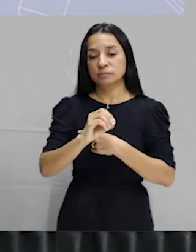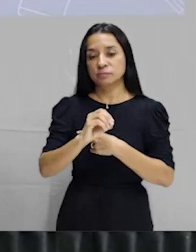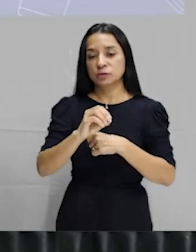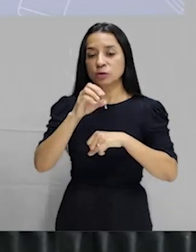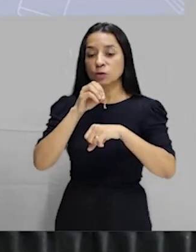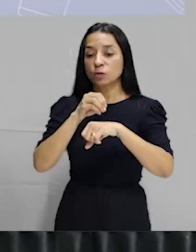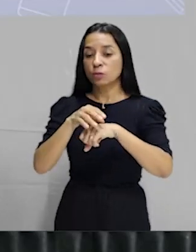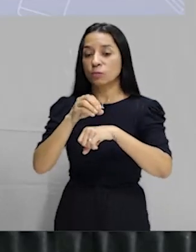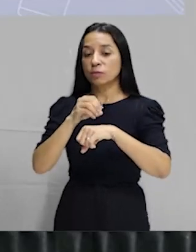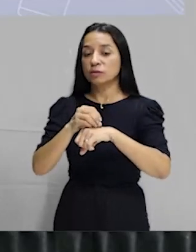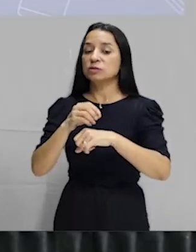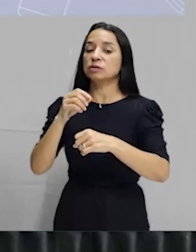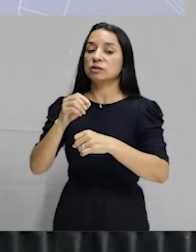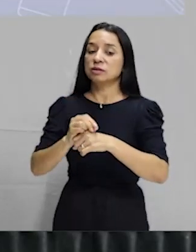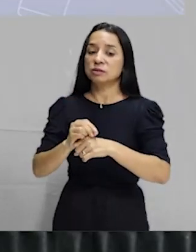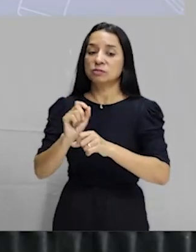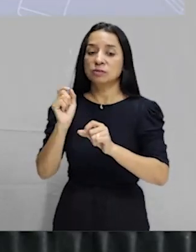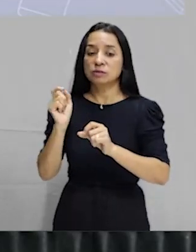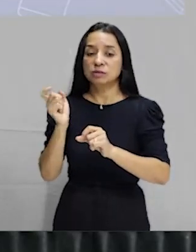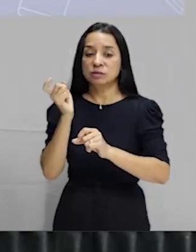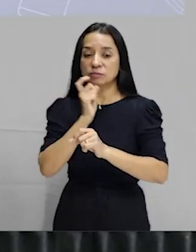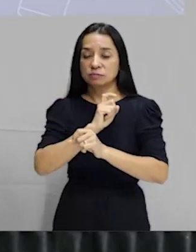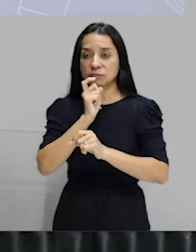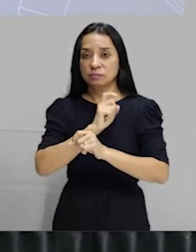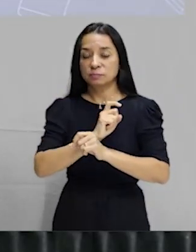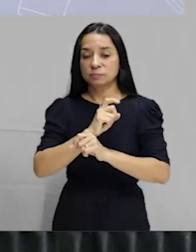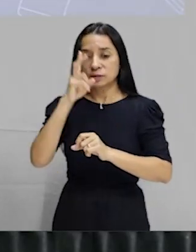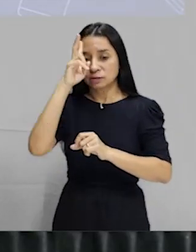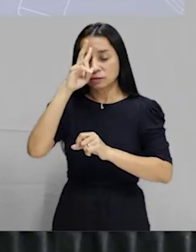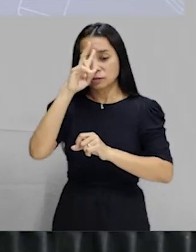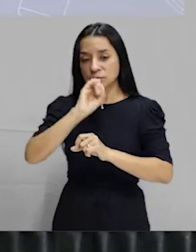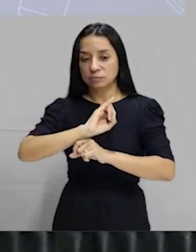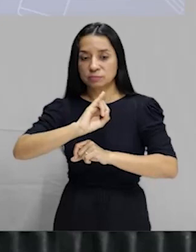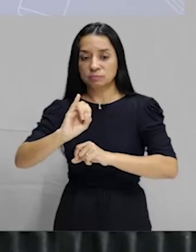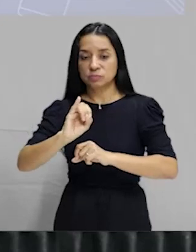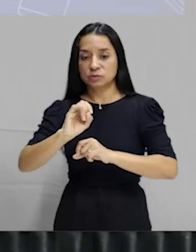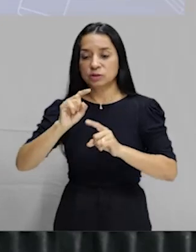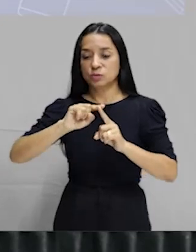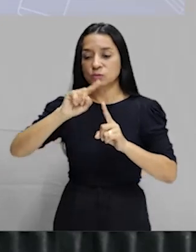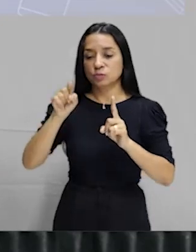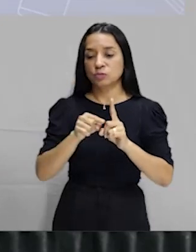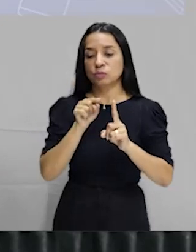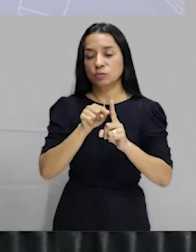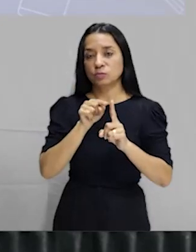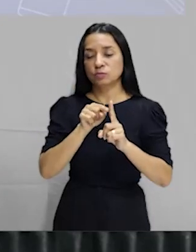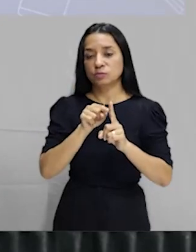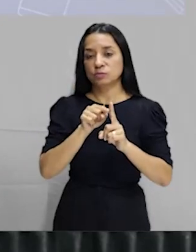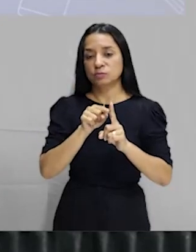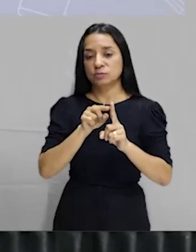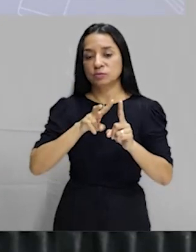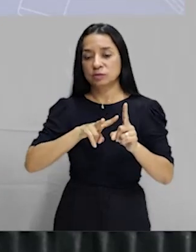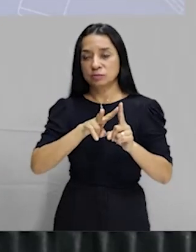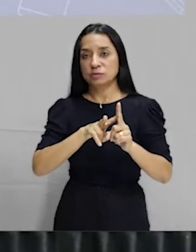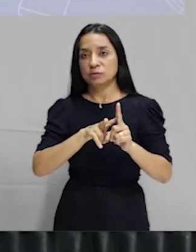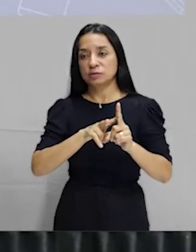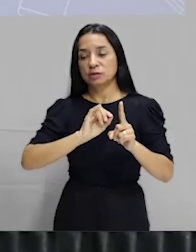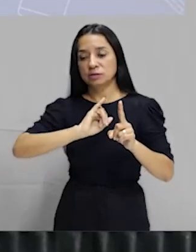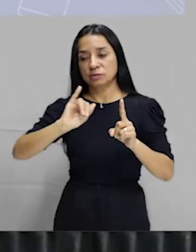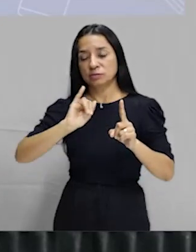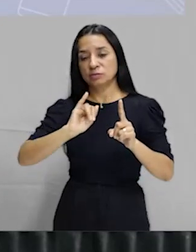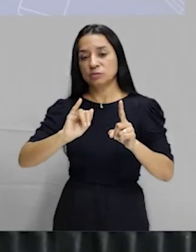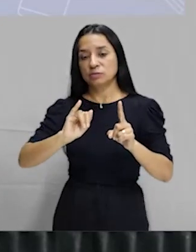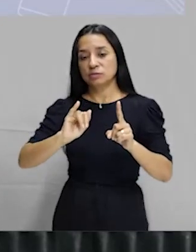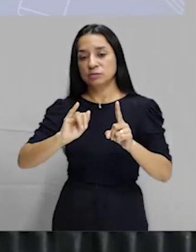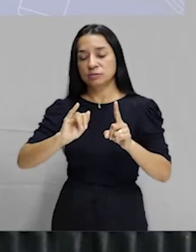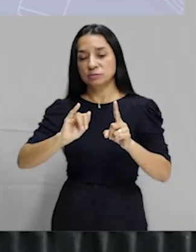falsa, mas lembra sempre, se nesse conjunto aqui ele está dedicado à notícia falsa e já tem